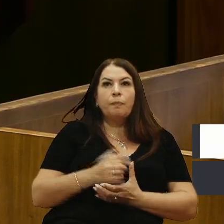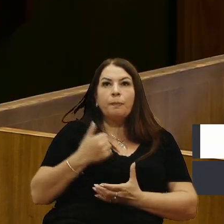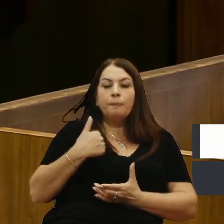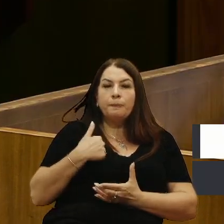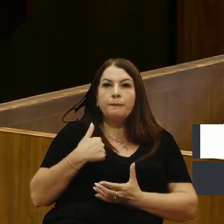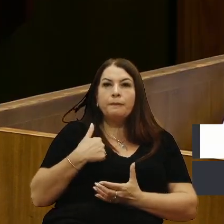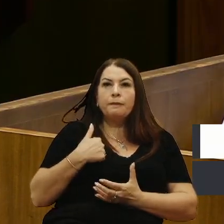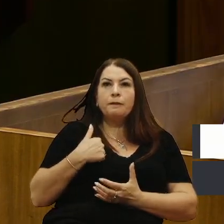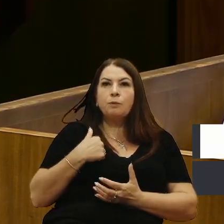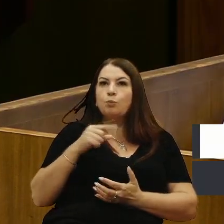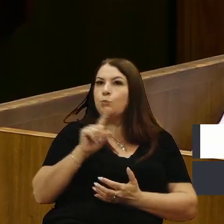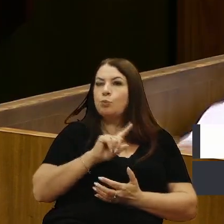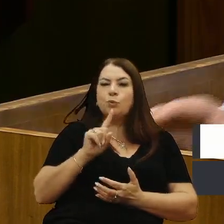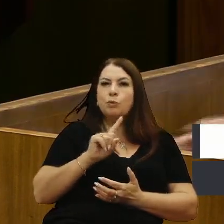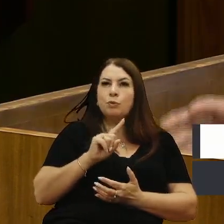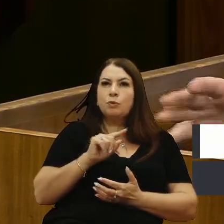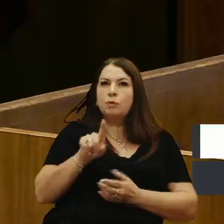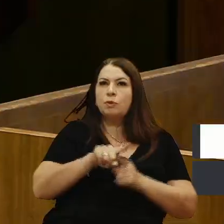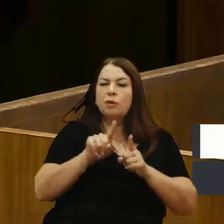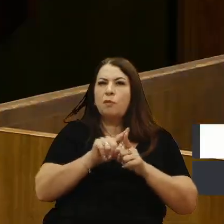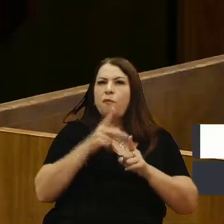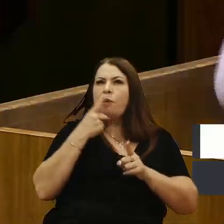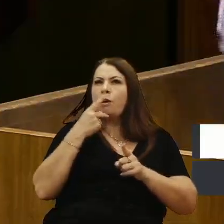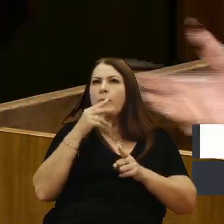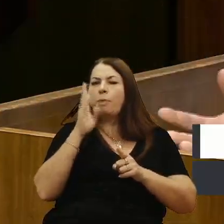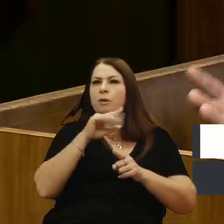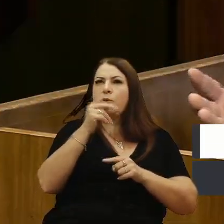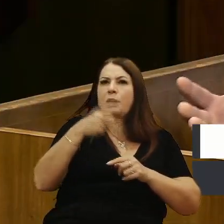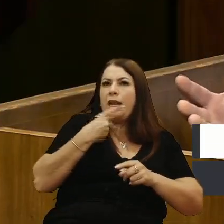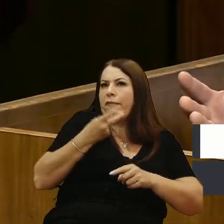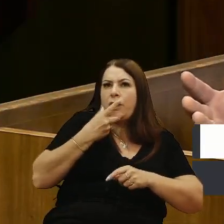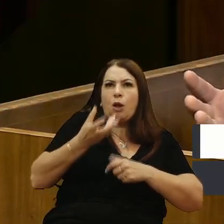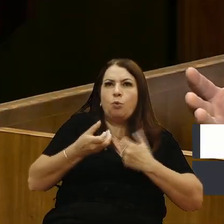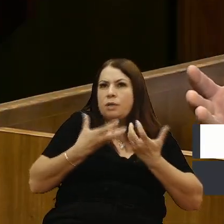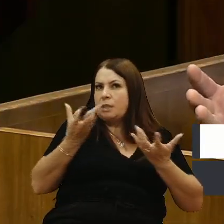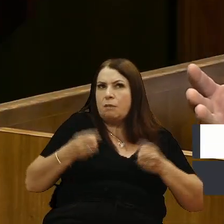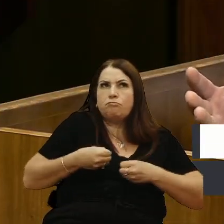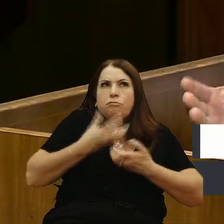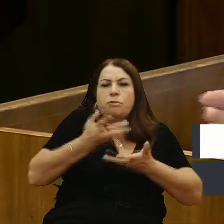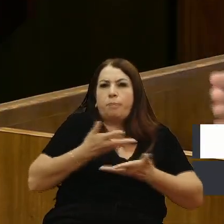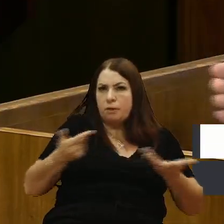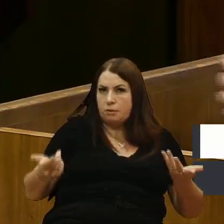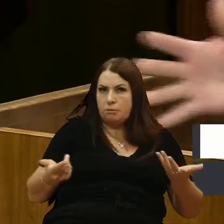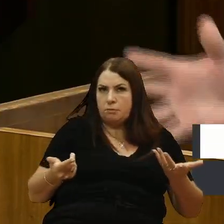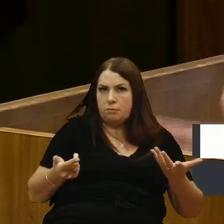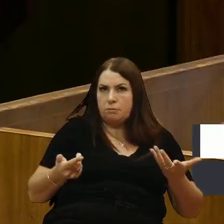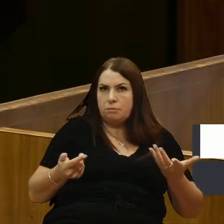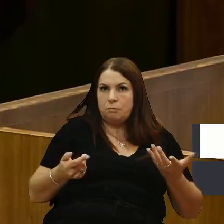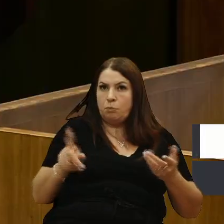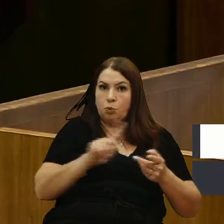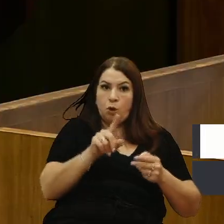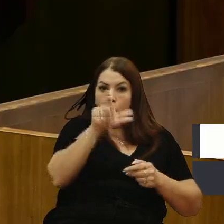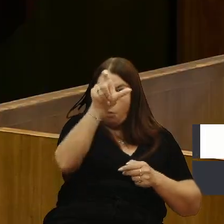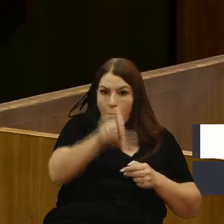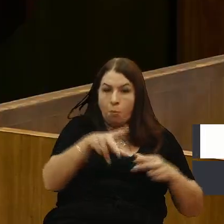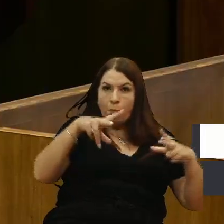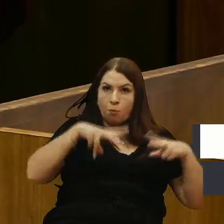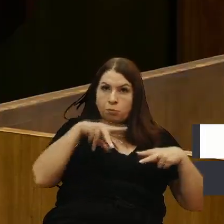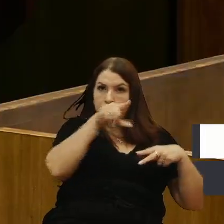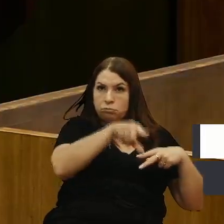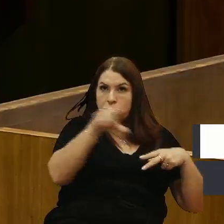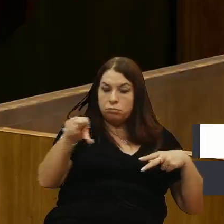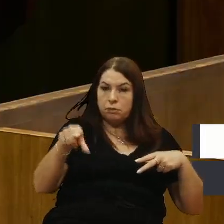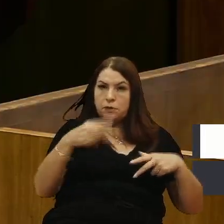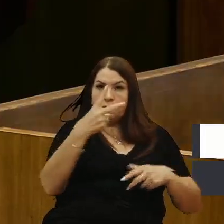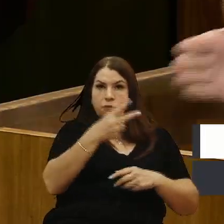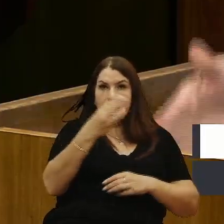Eu não condeno ninguém que venha aqui que diga aquilo que quiser dizer. Basta que não pessoalize. Somos aqui